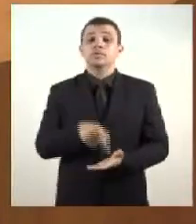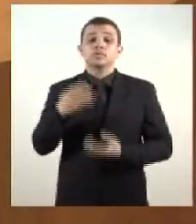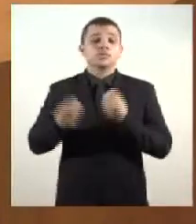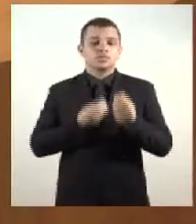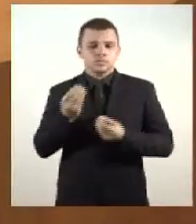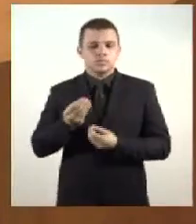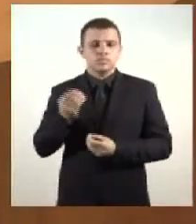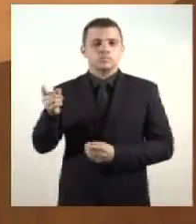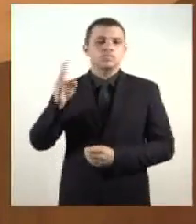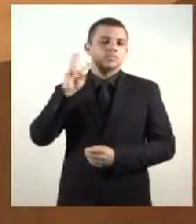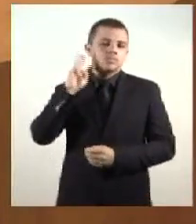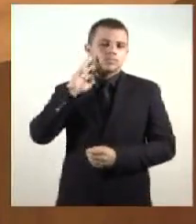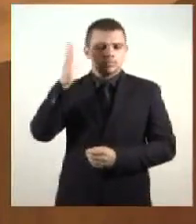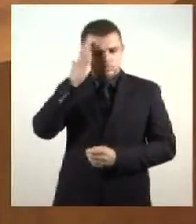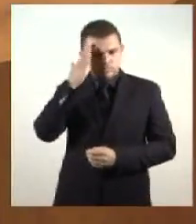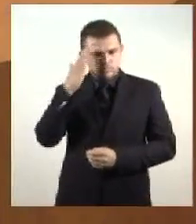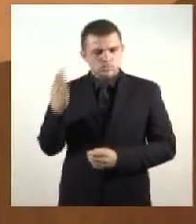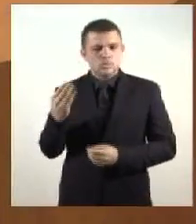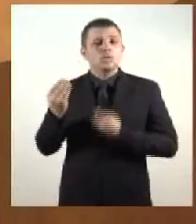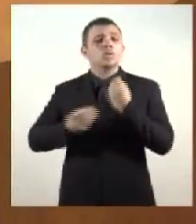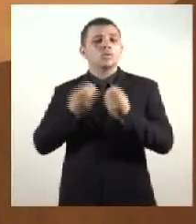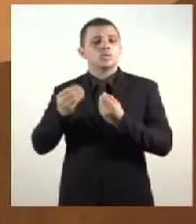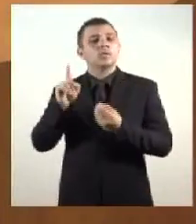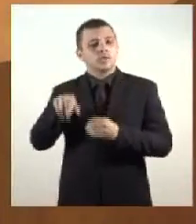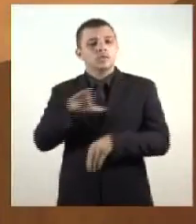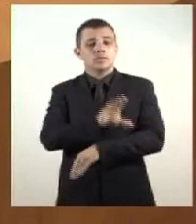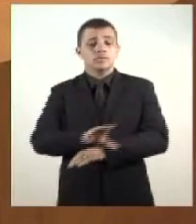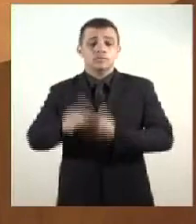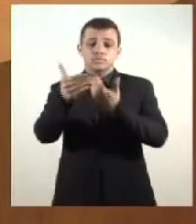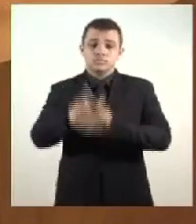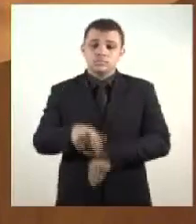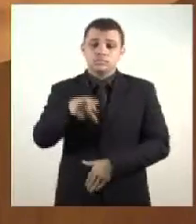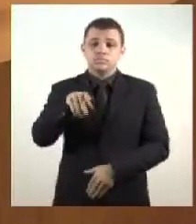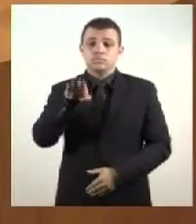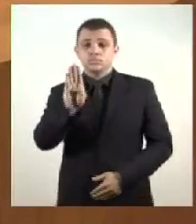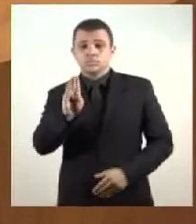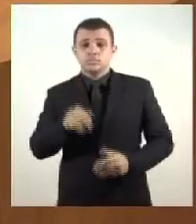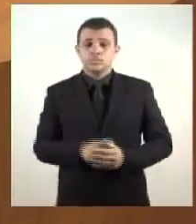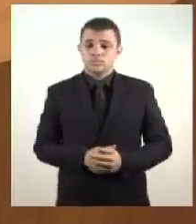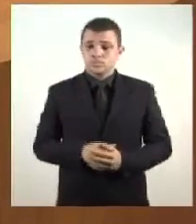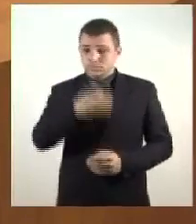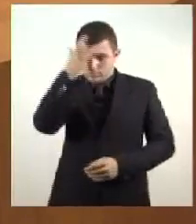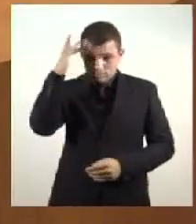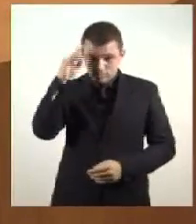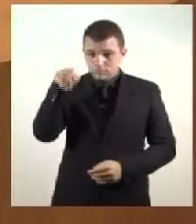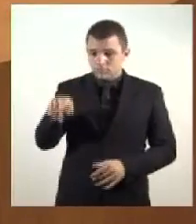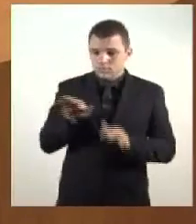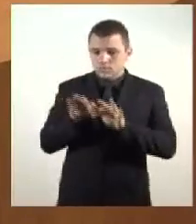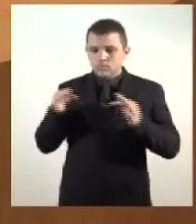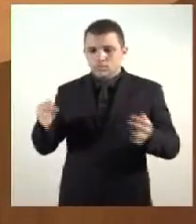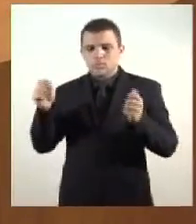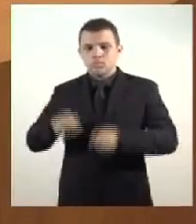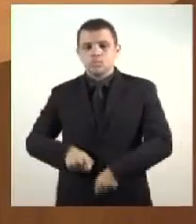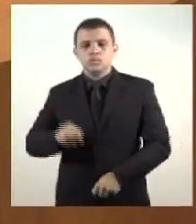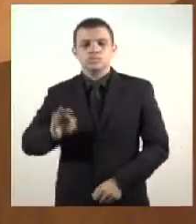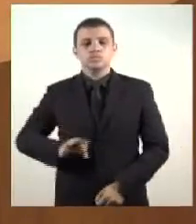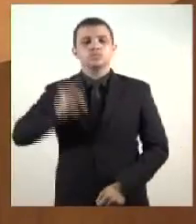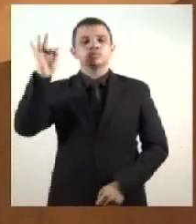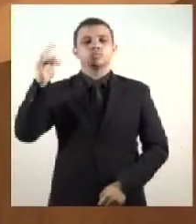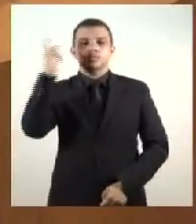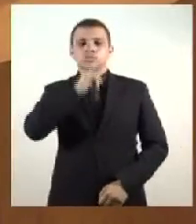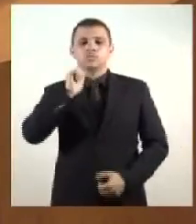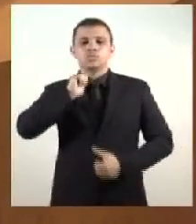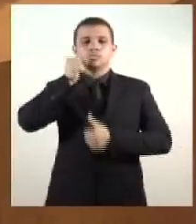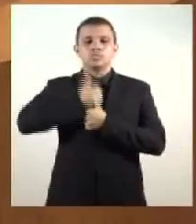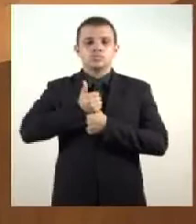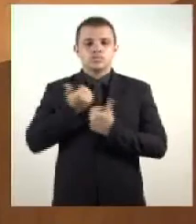cursinho preparatório, é através do concurso público. A única forma de um mais humilde poder ser juiz, ou alguém com